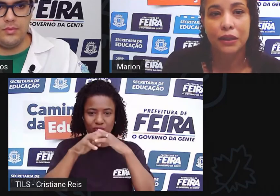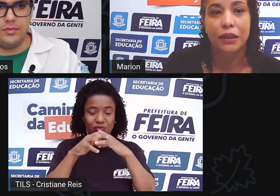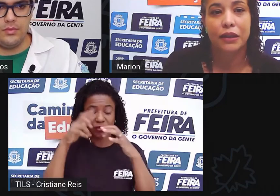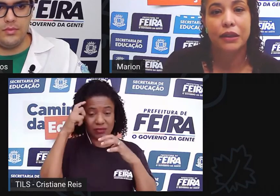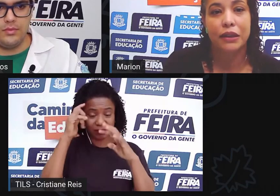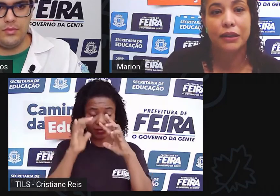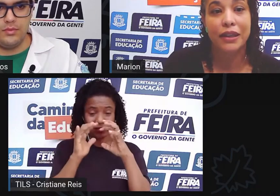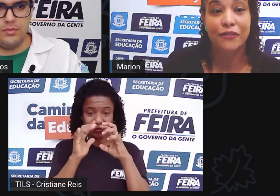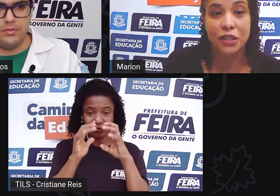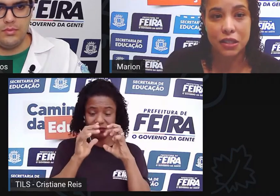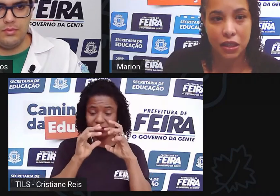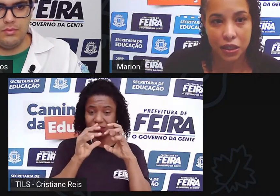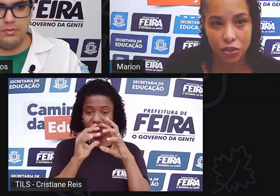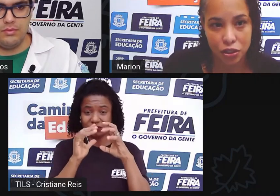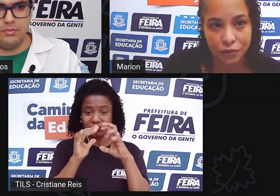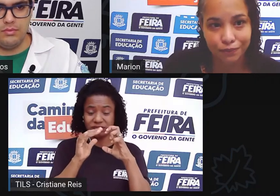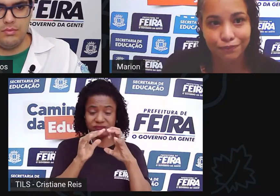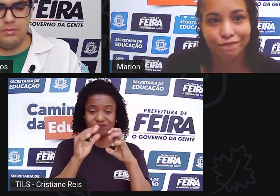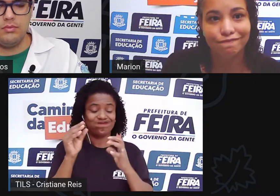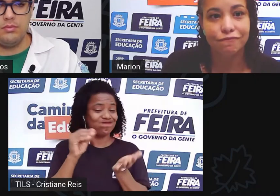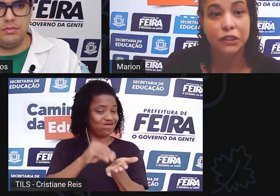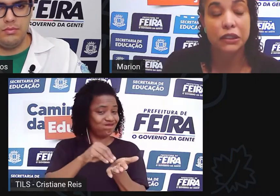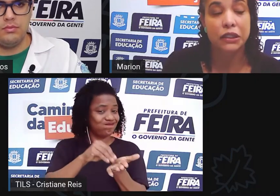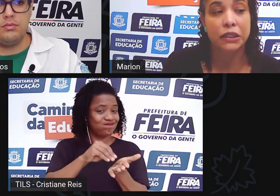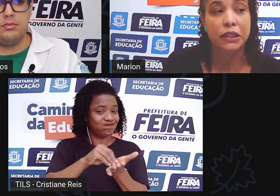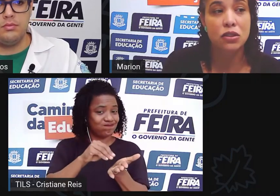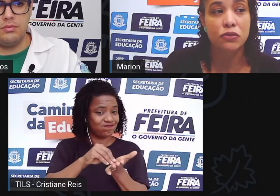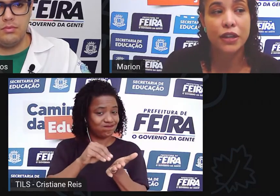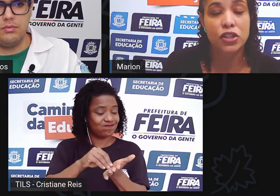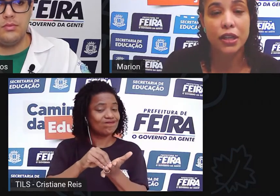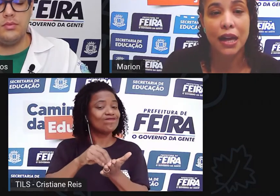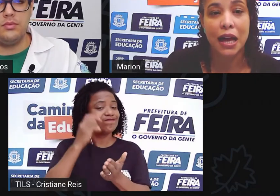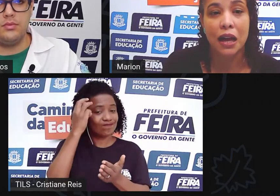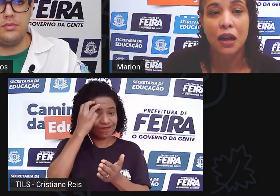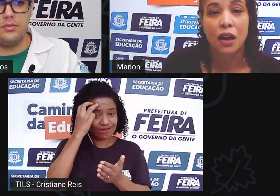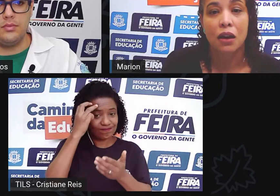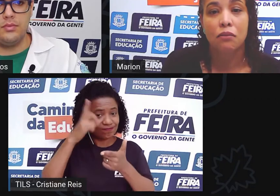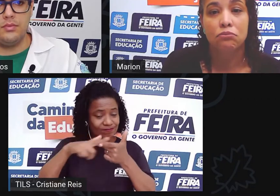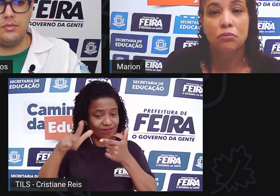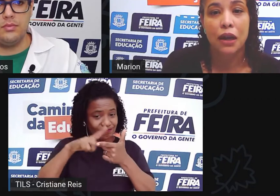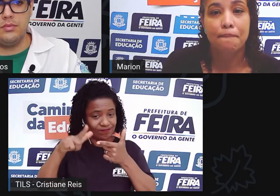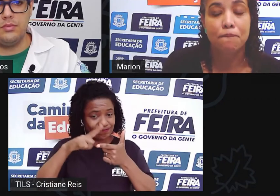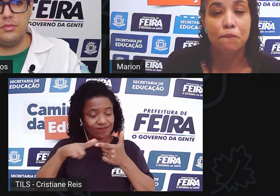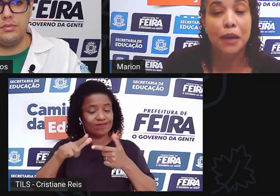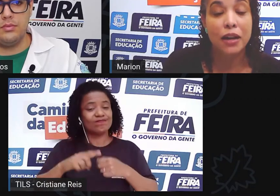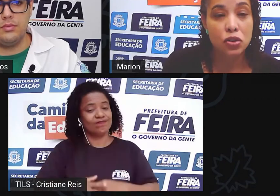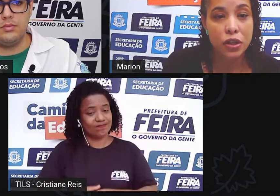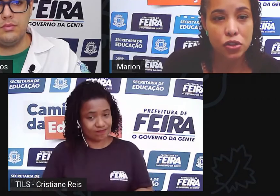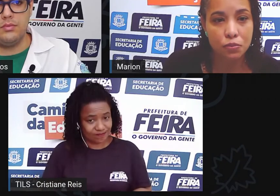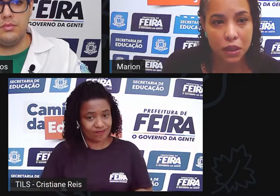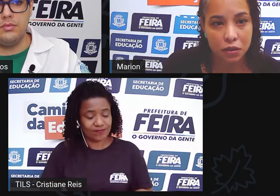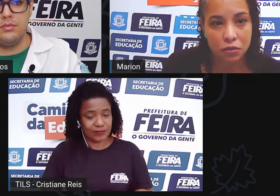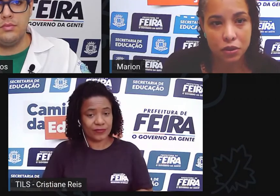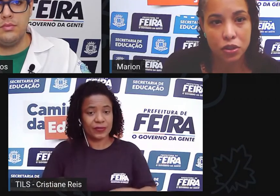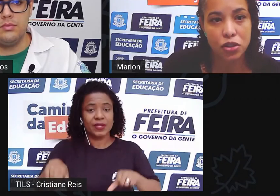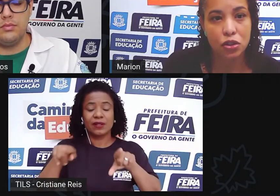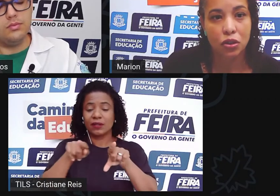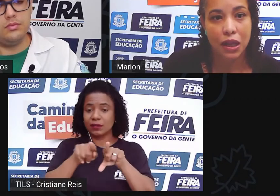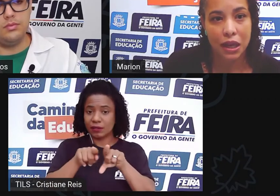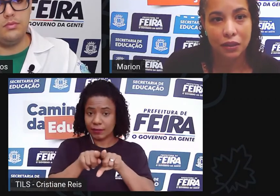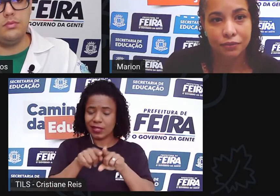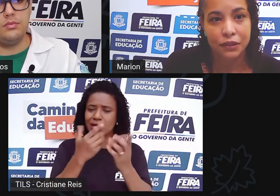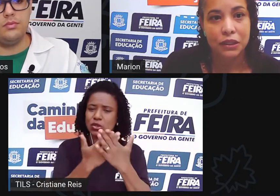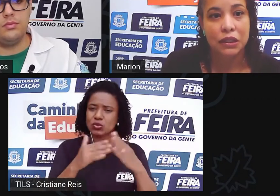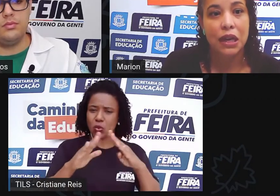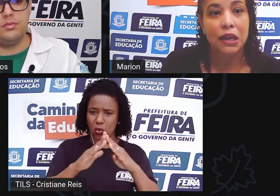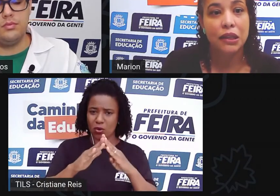também deficiente. Isso vai gerar um baixo rendimento